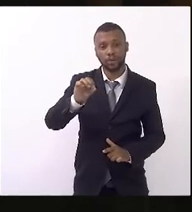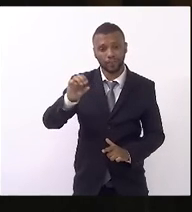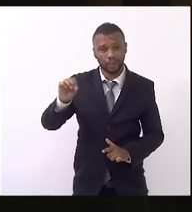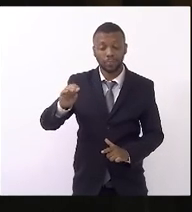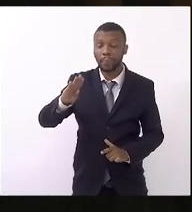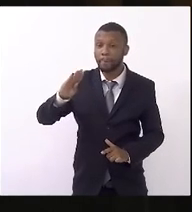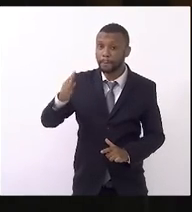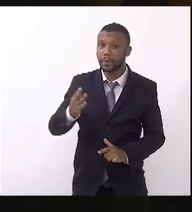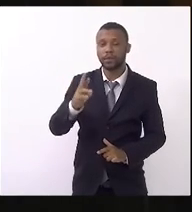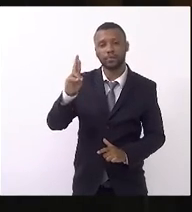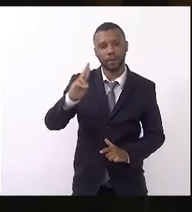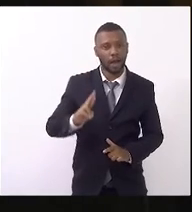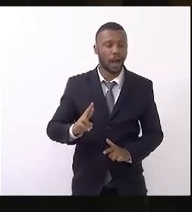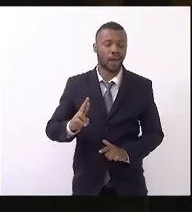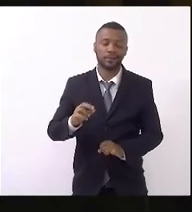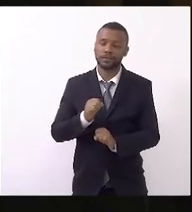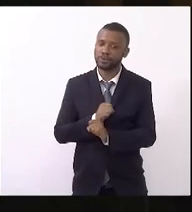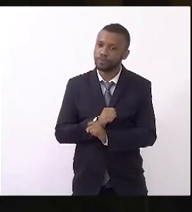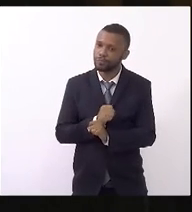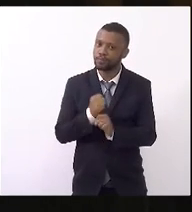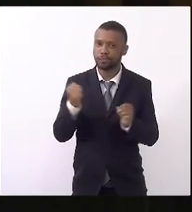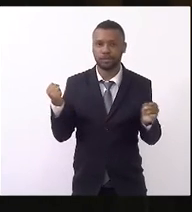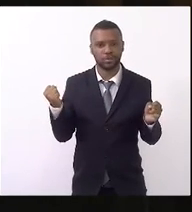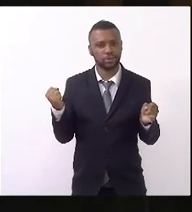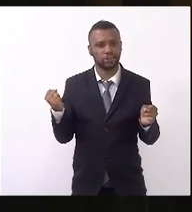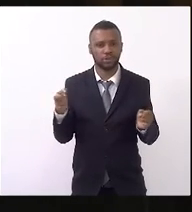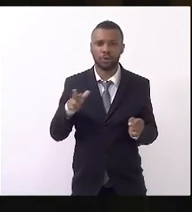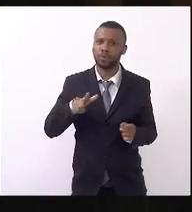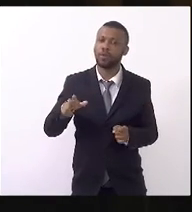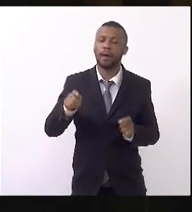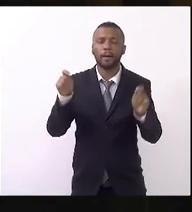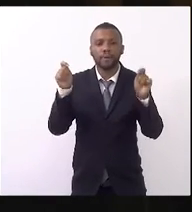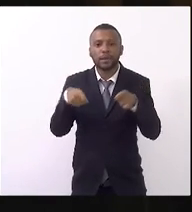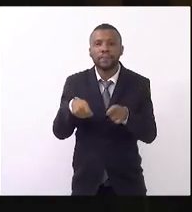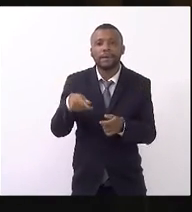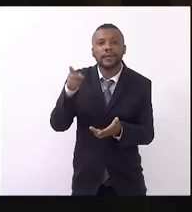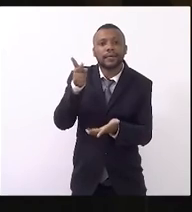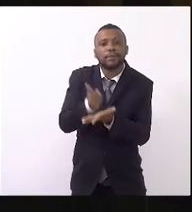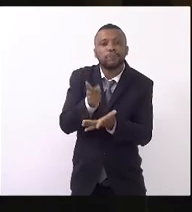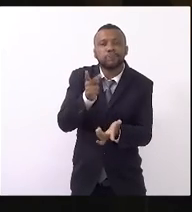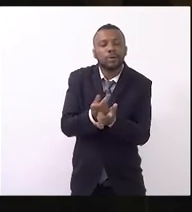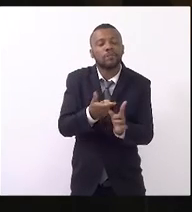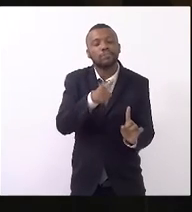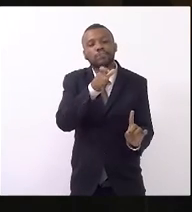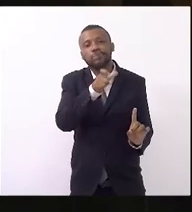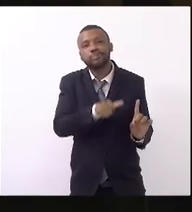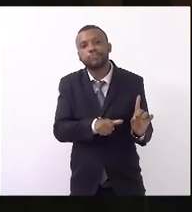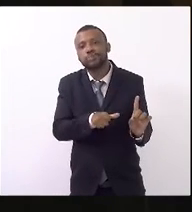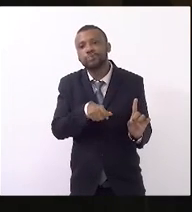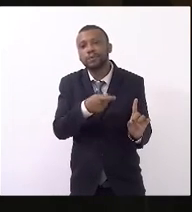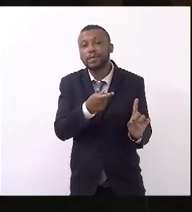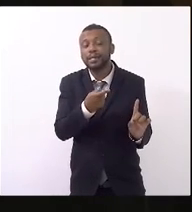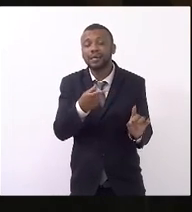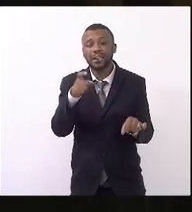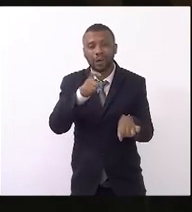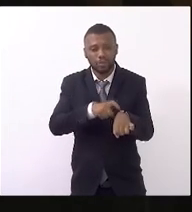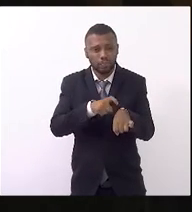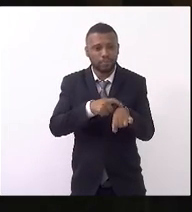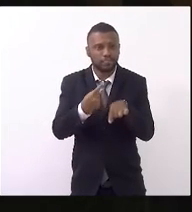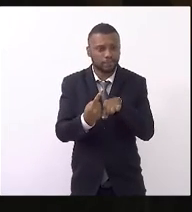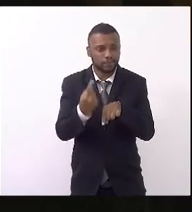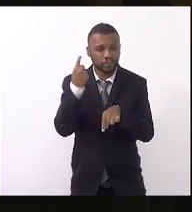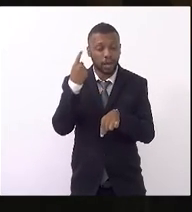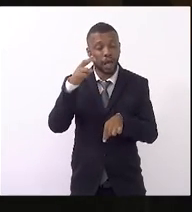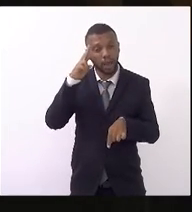de reais. Não é possível que esse mesmo cidadão, que na ocasião era